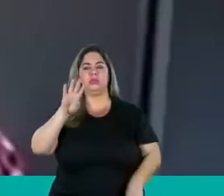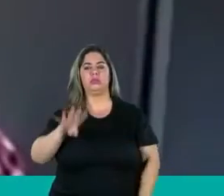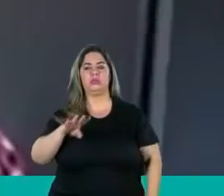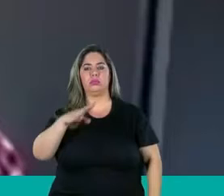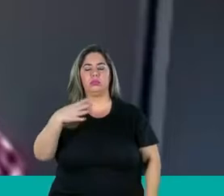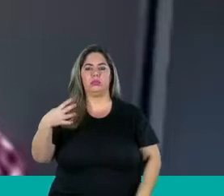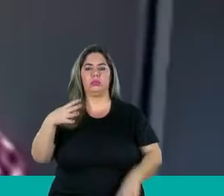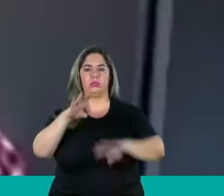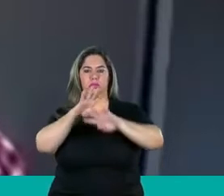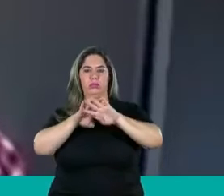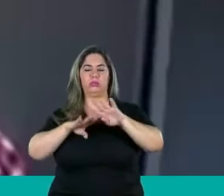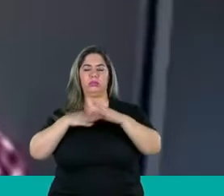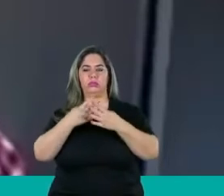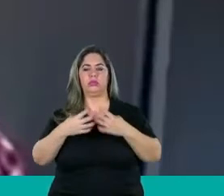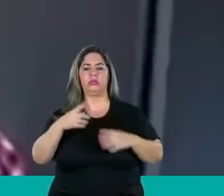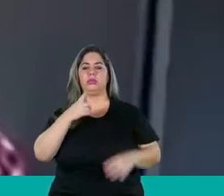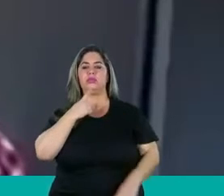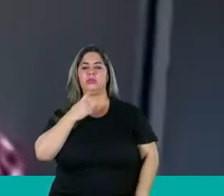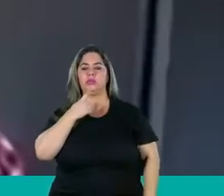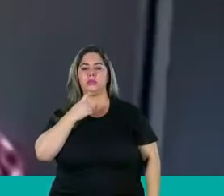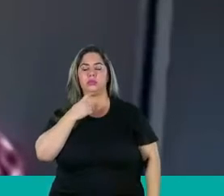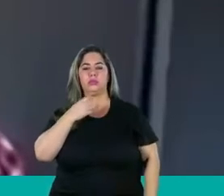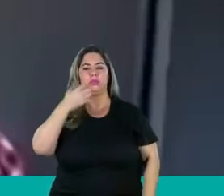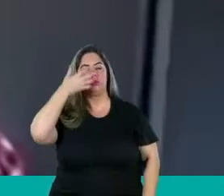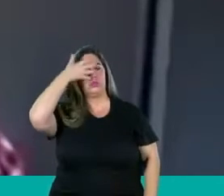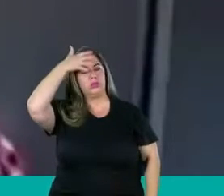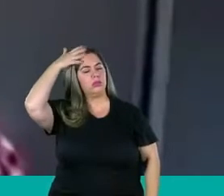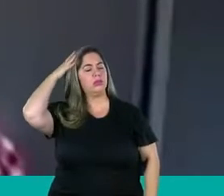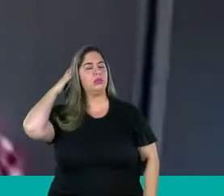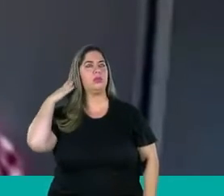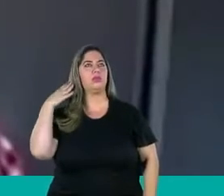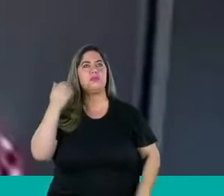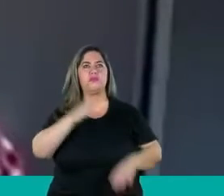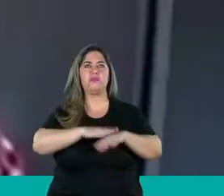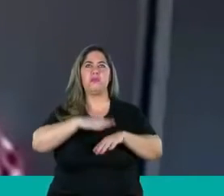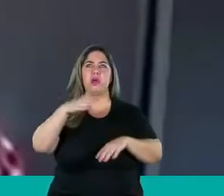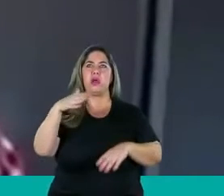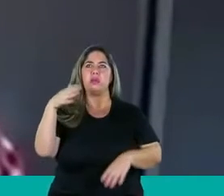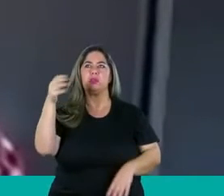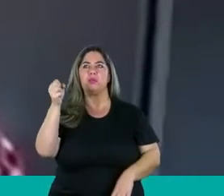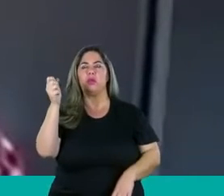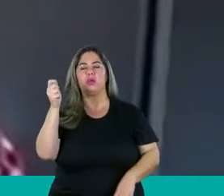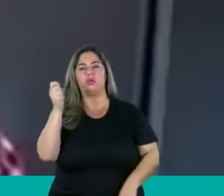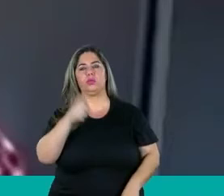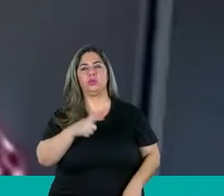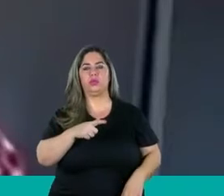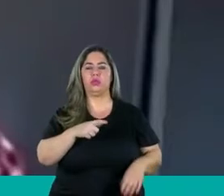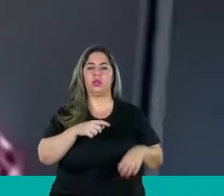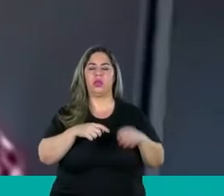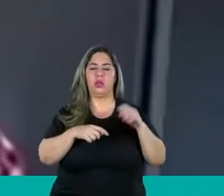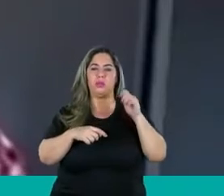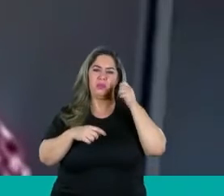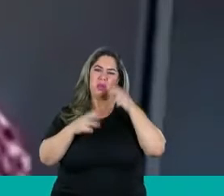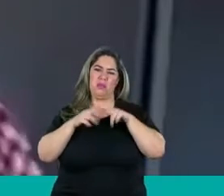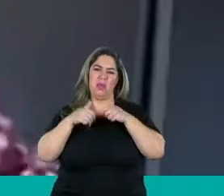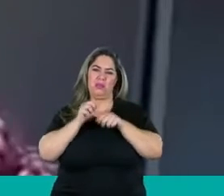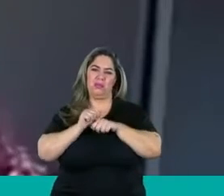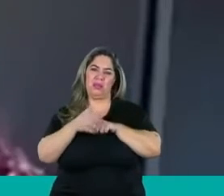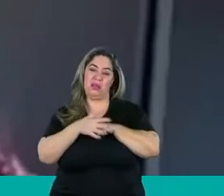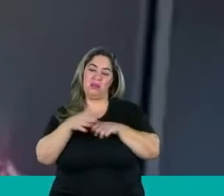vermelha, bem vermelha, cabelos mais para brancos, para grisalhos, acho que é por causa da pandemia.